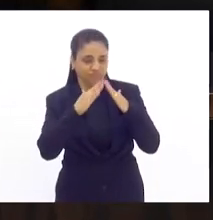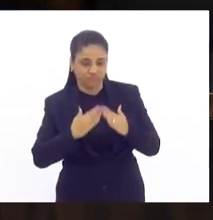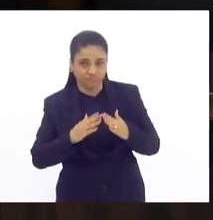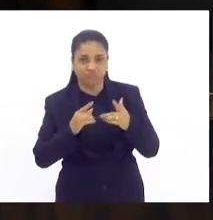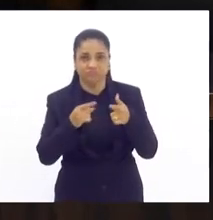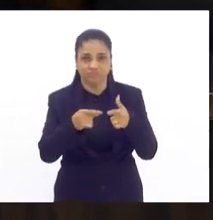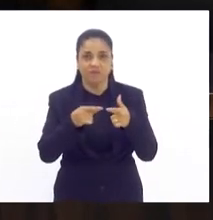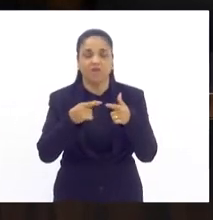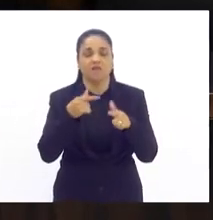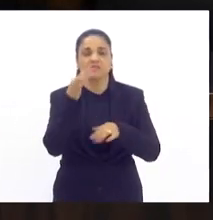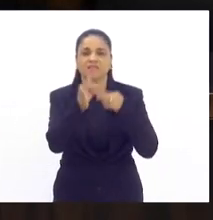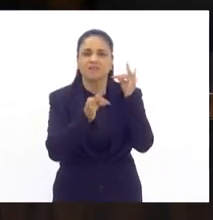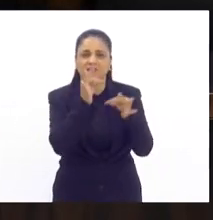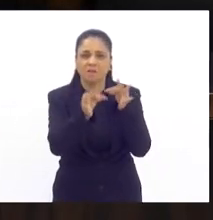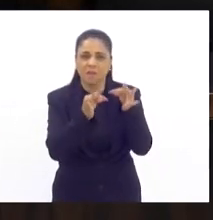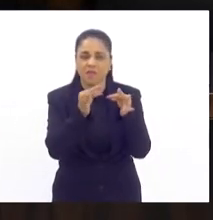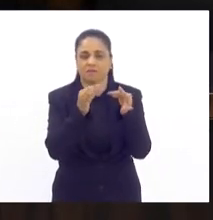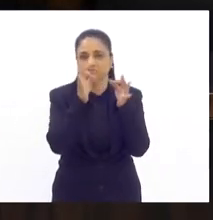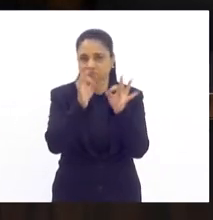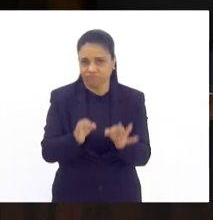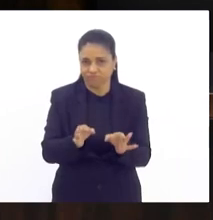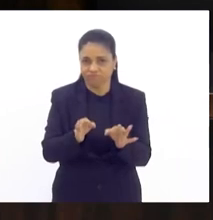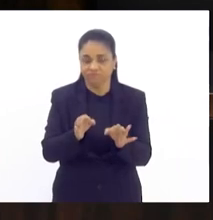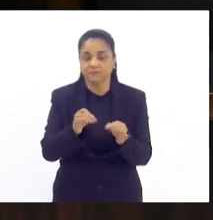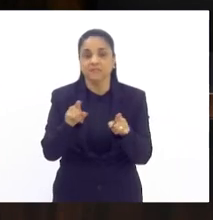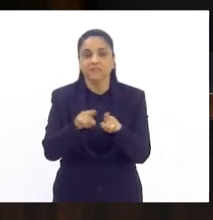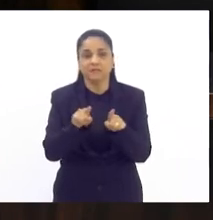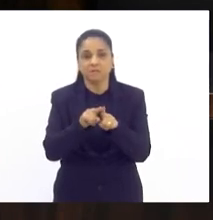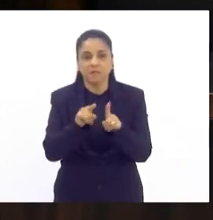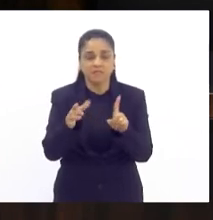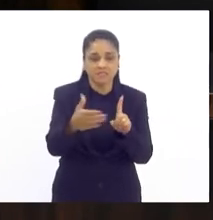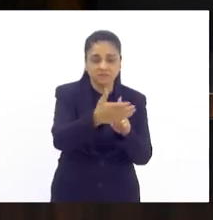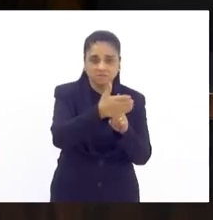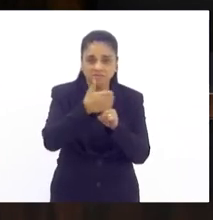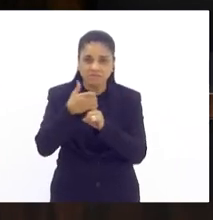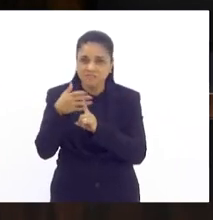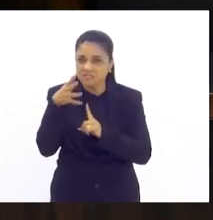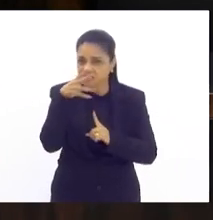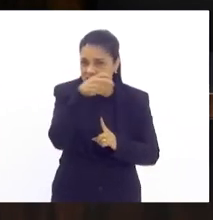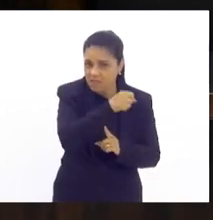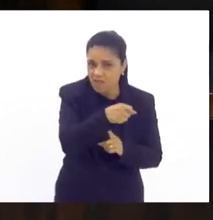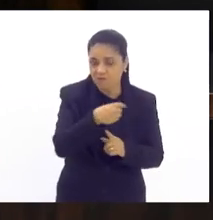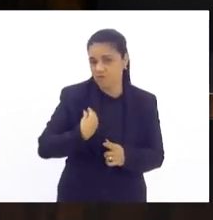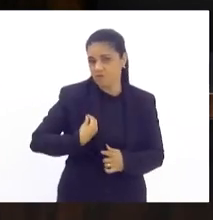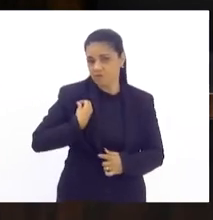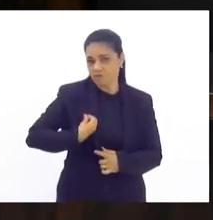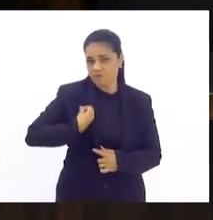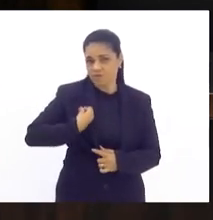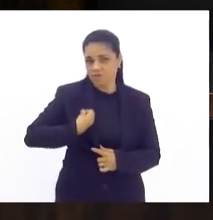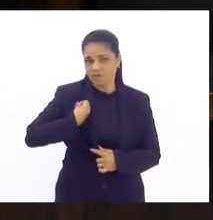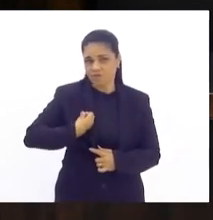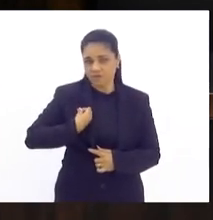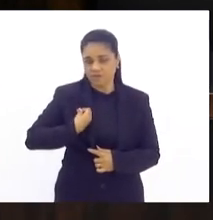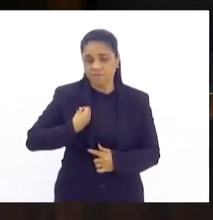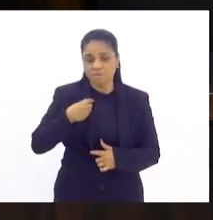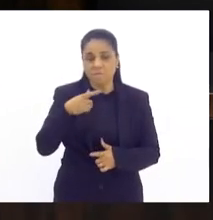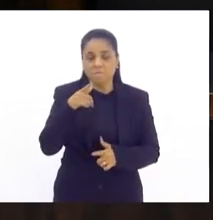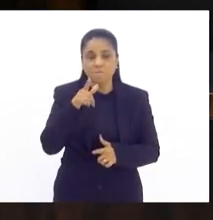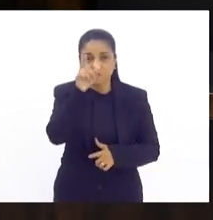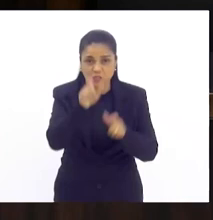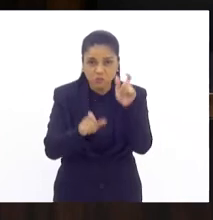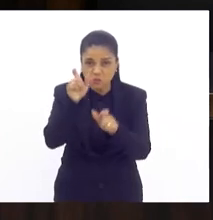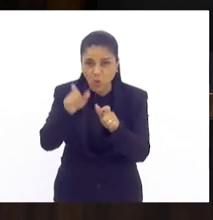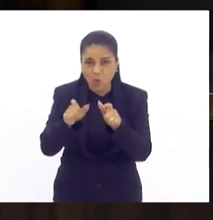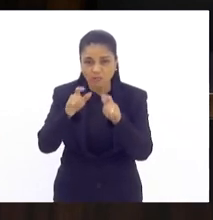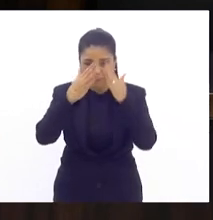de terem resgatado e salvado a vida de muitos soterrados.